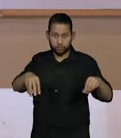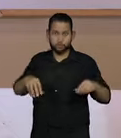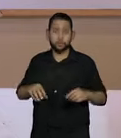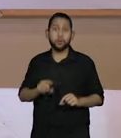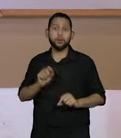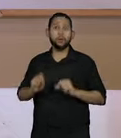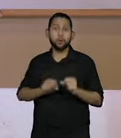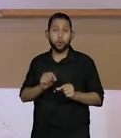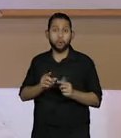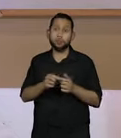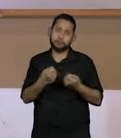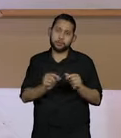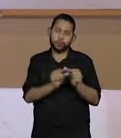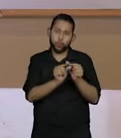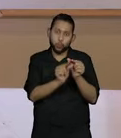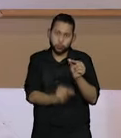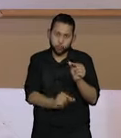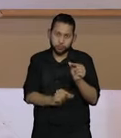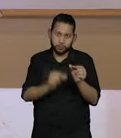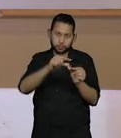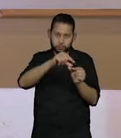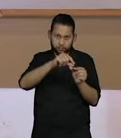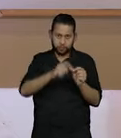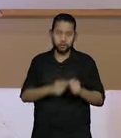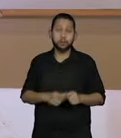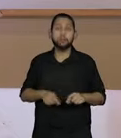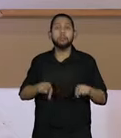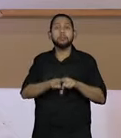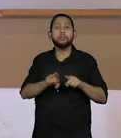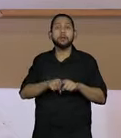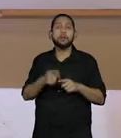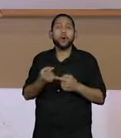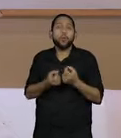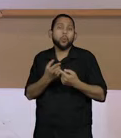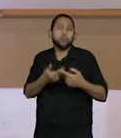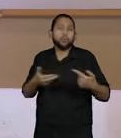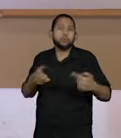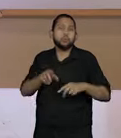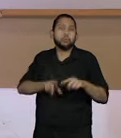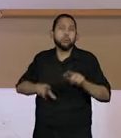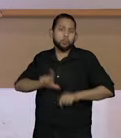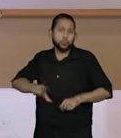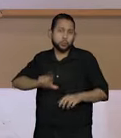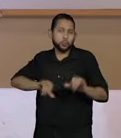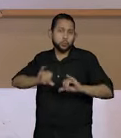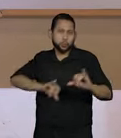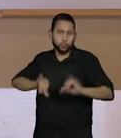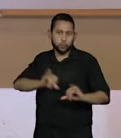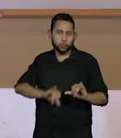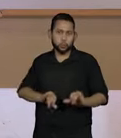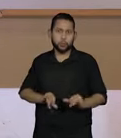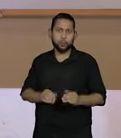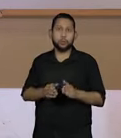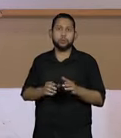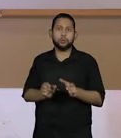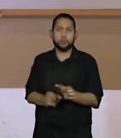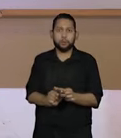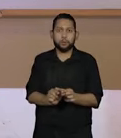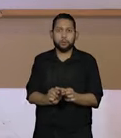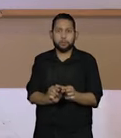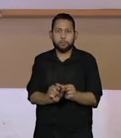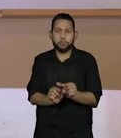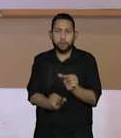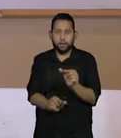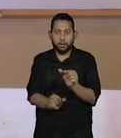tubo de ensaio e alguns produtos do laboratório, que são o Erlenmeyer, que é